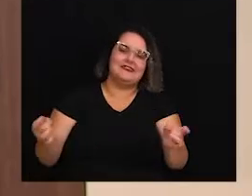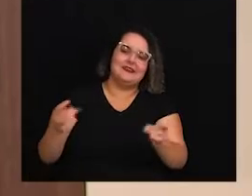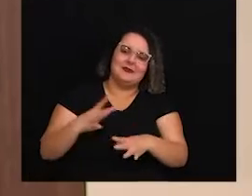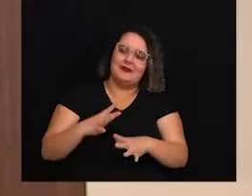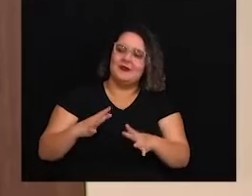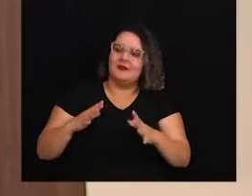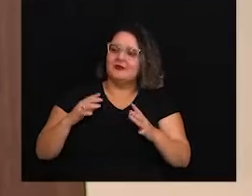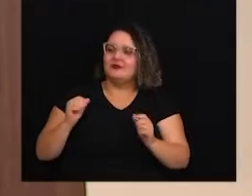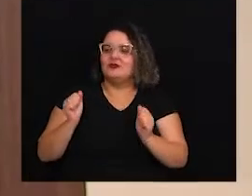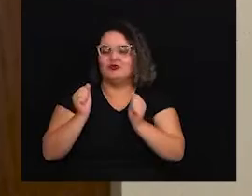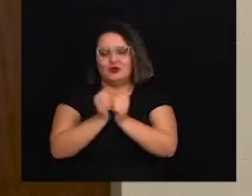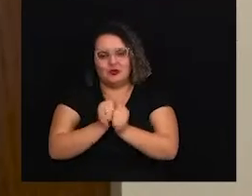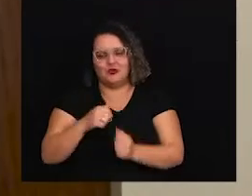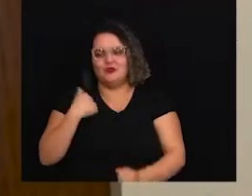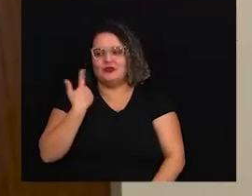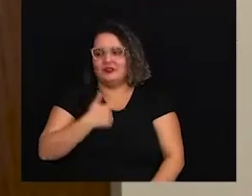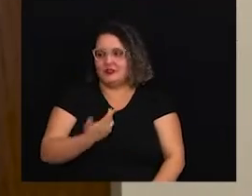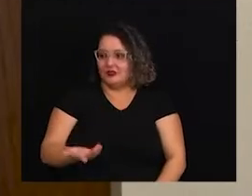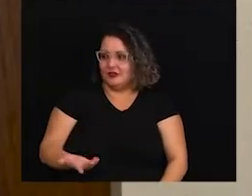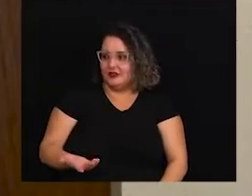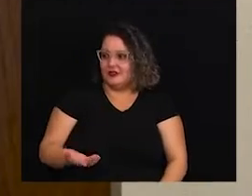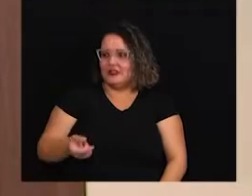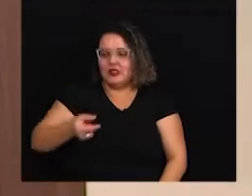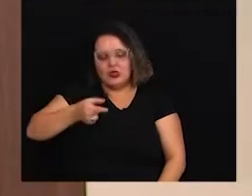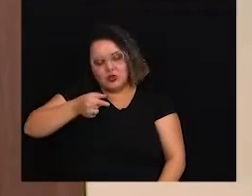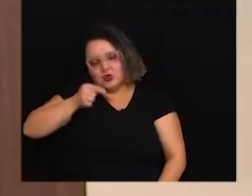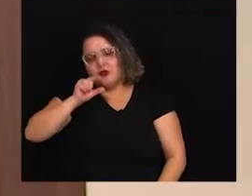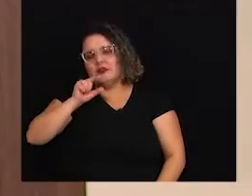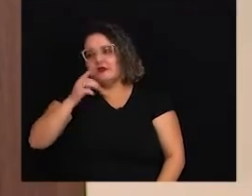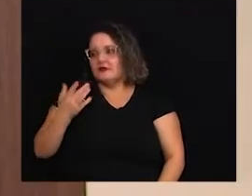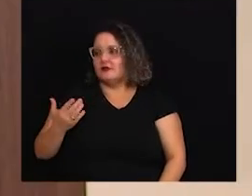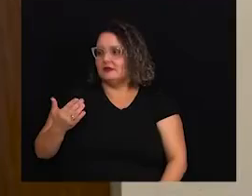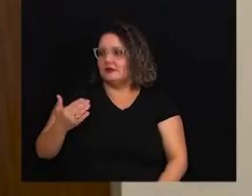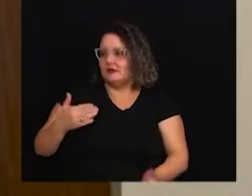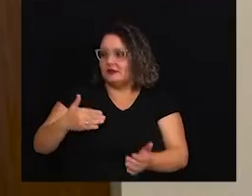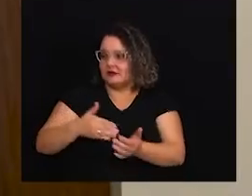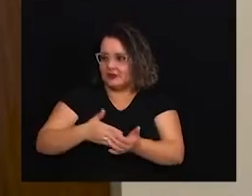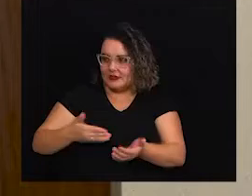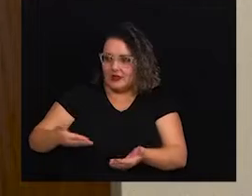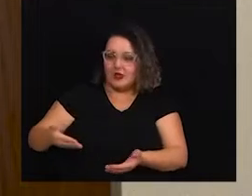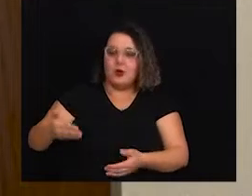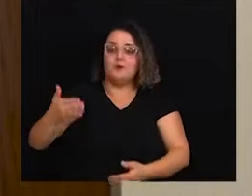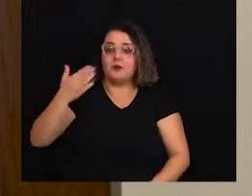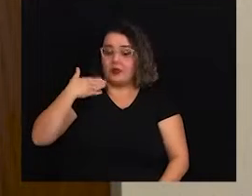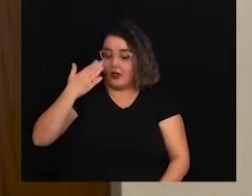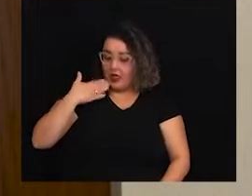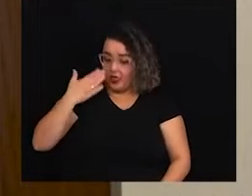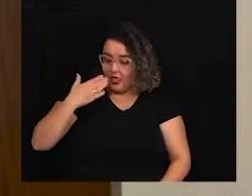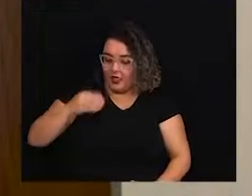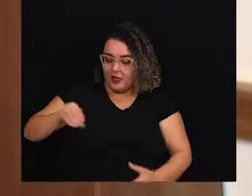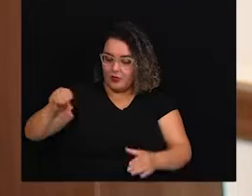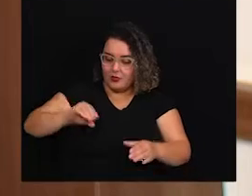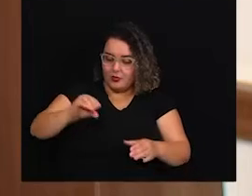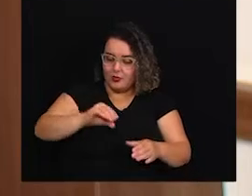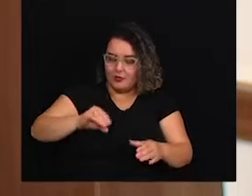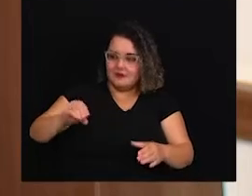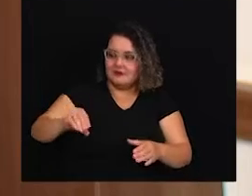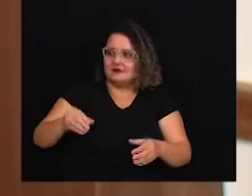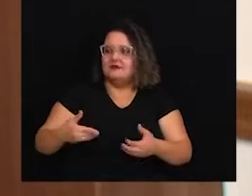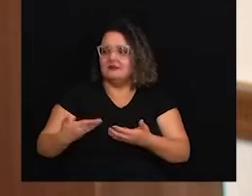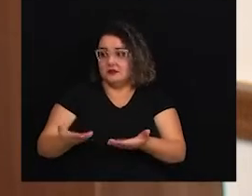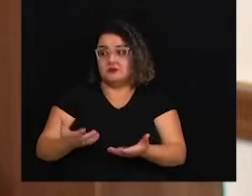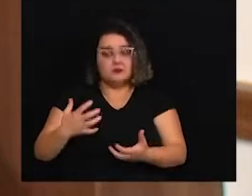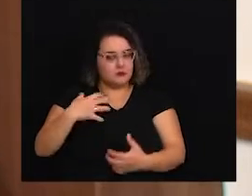Receita pronta, nossa, esteve todo o tempo aqui com a gente, com cachaçinha, tem até um molho de pimenta, De pimenta que acompanha, quem vir